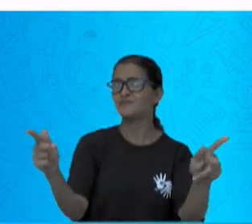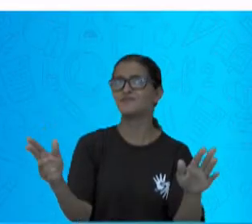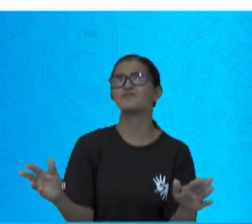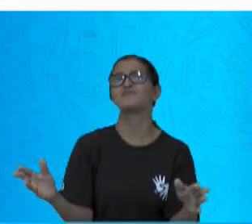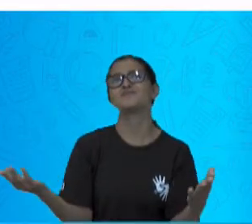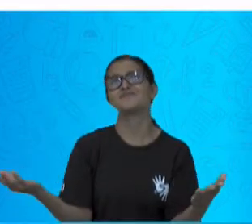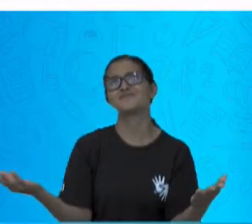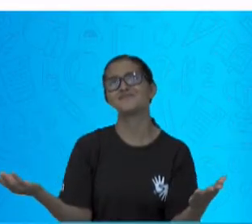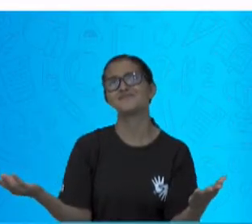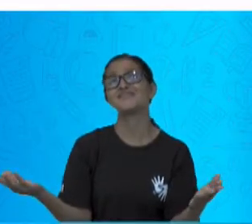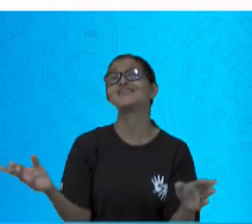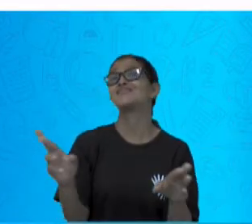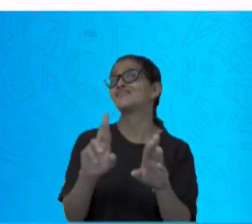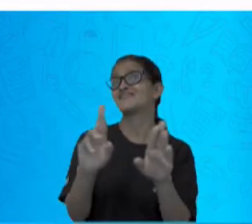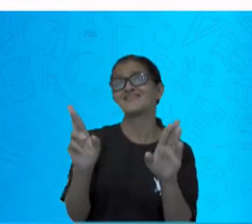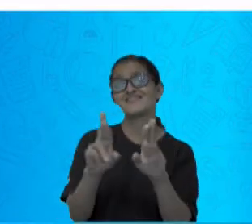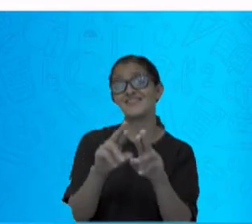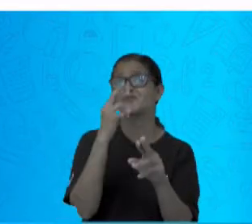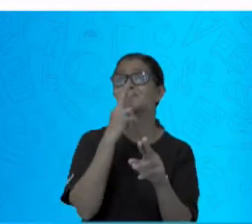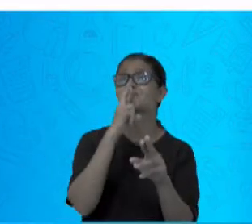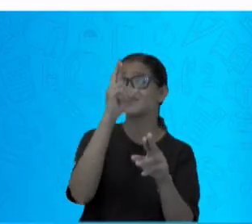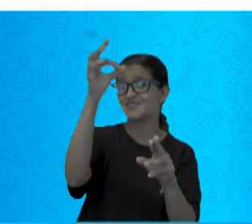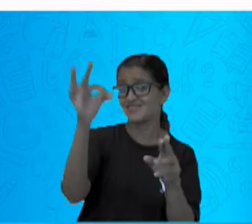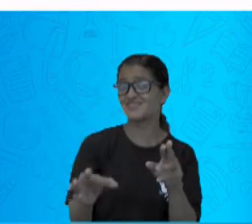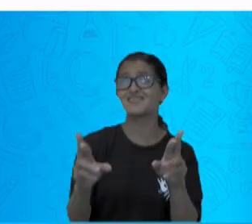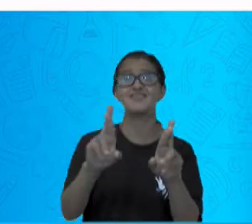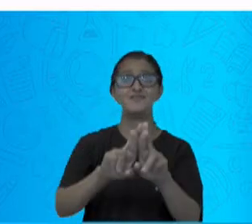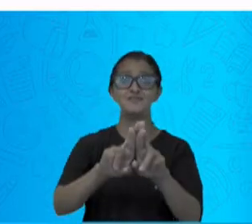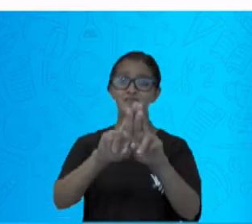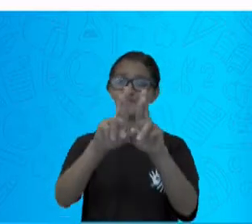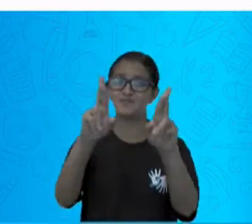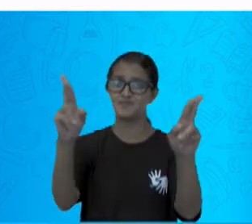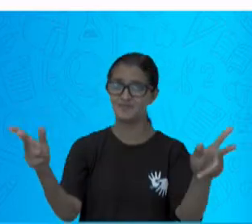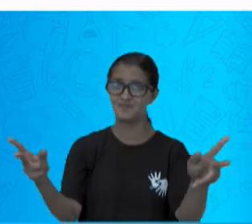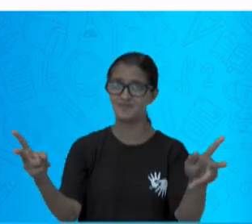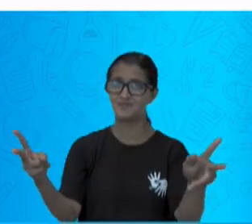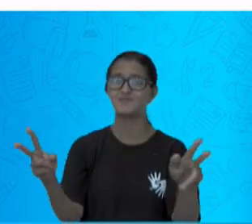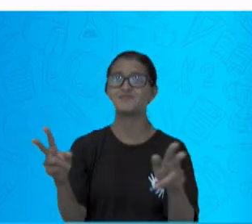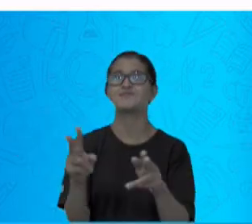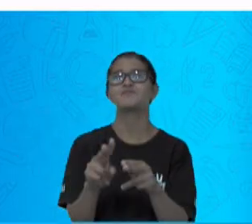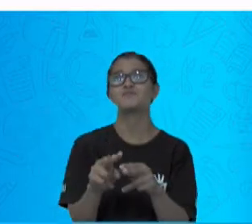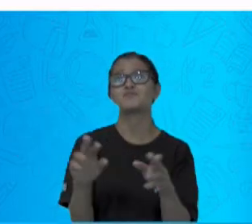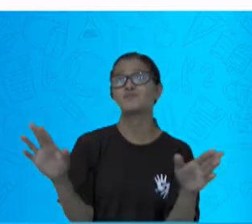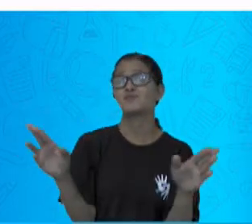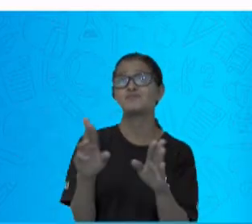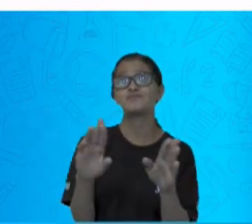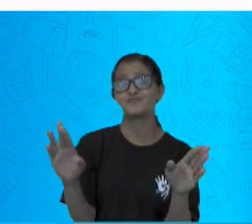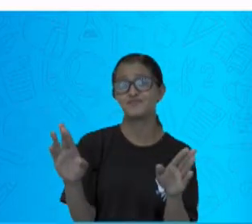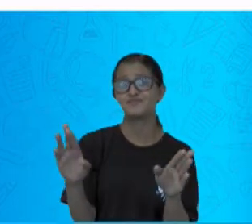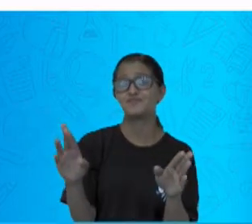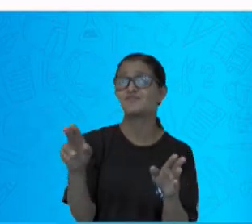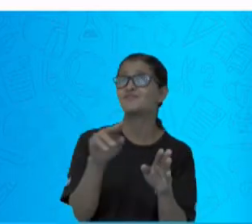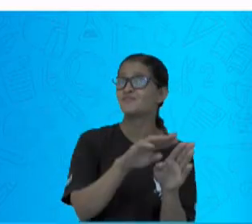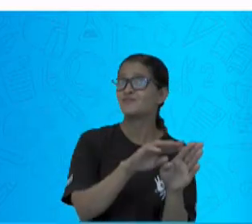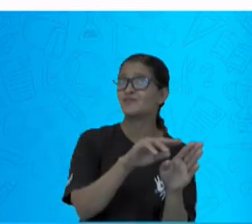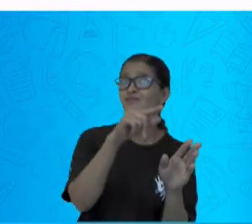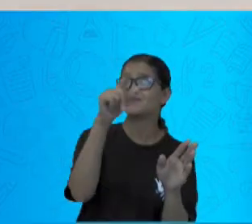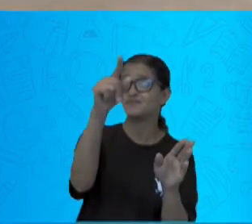que elas são diferentes. E apresenta como resultado 16 e menos